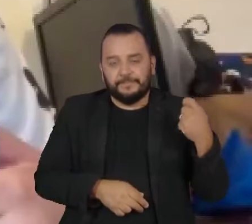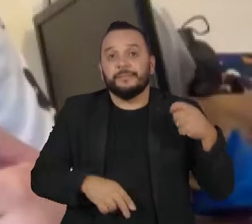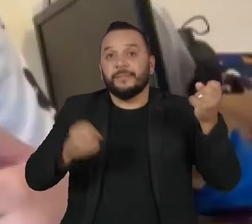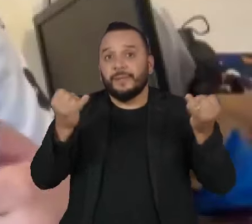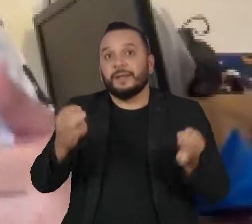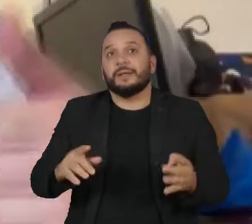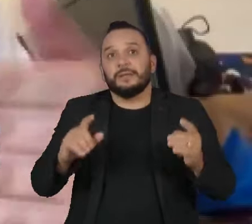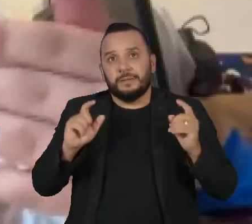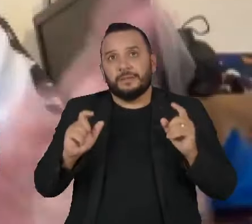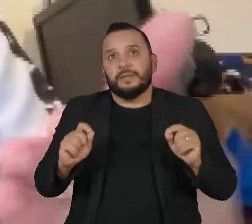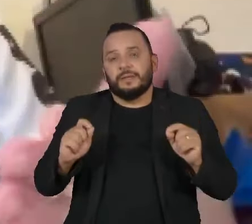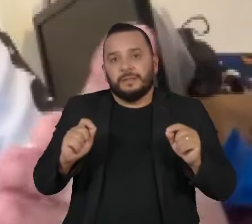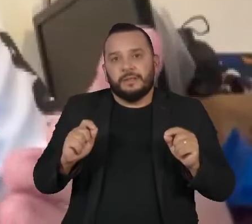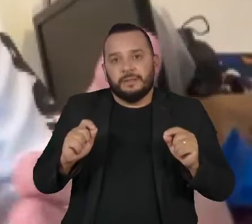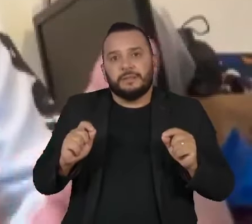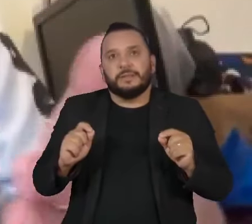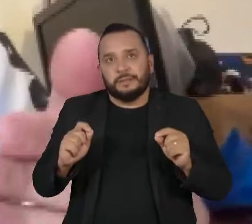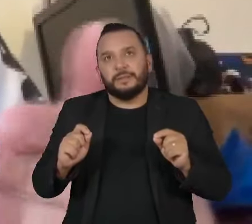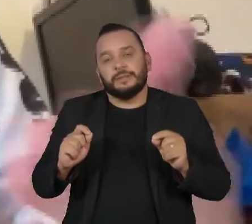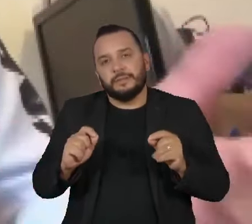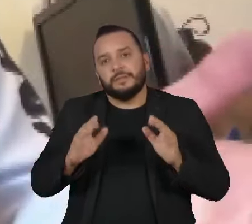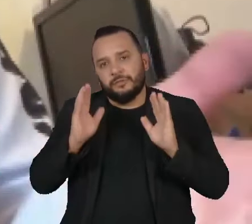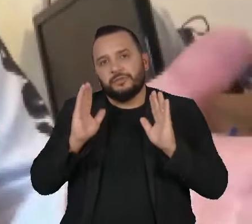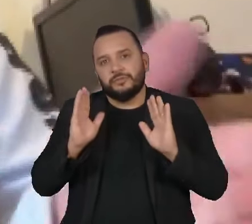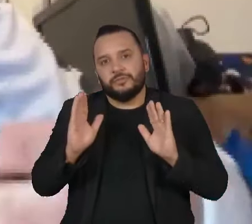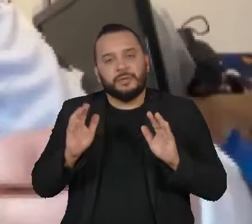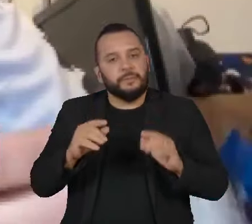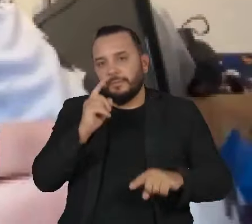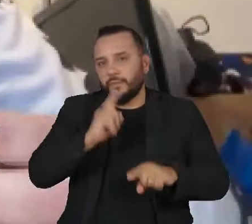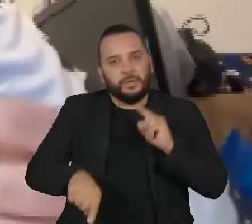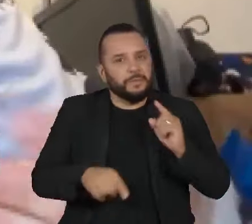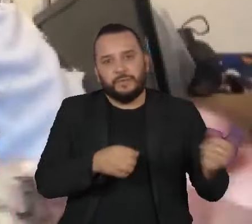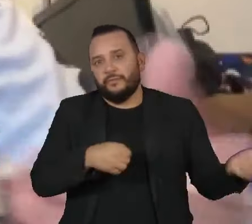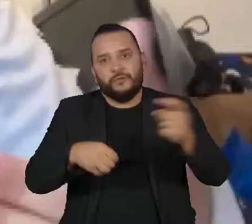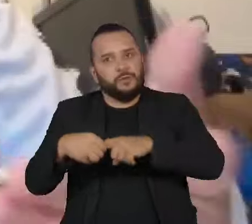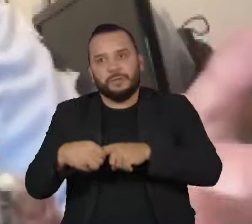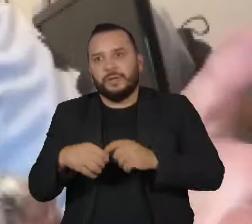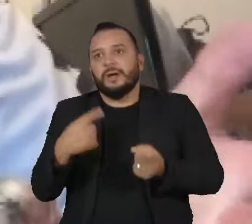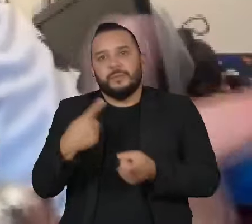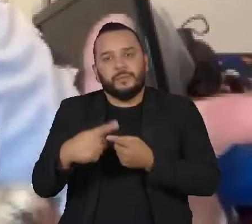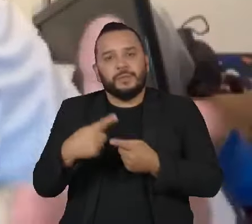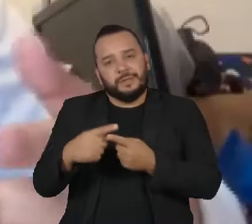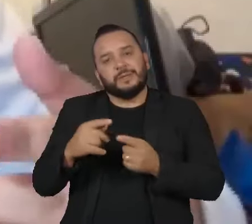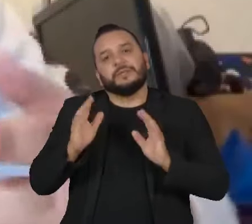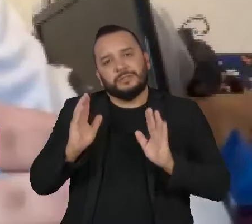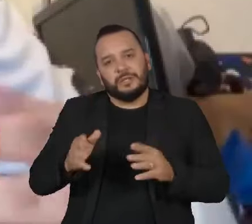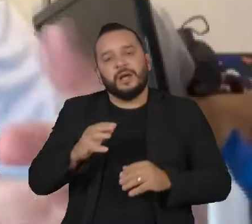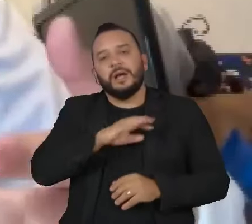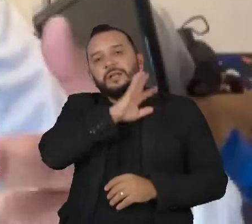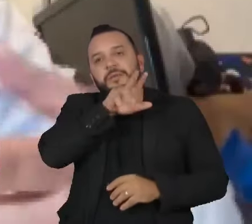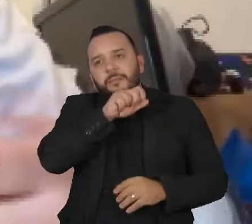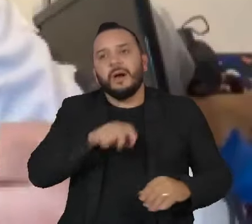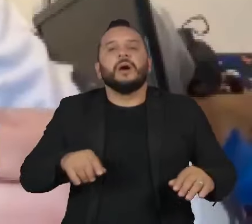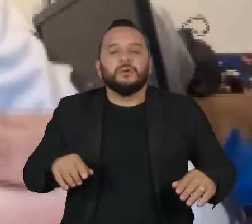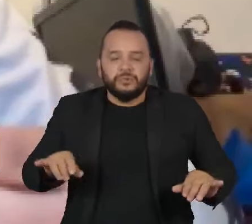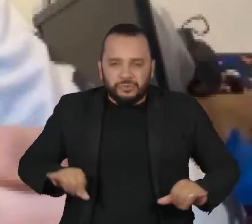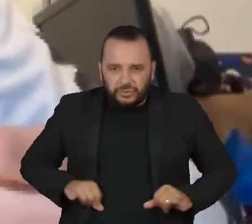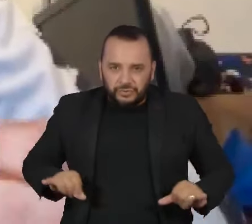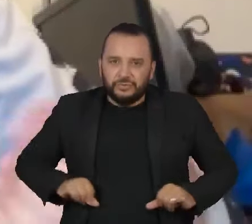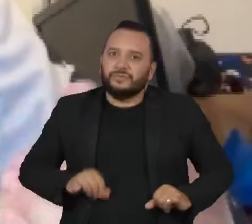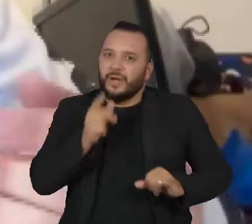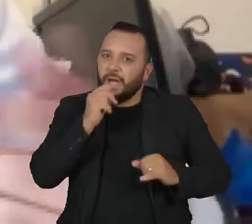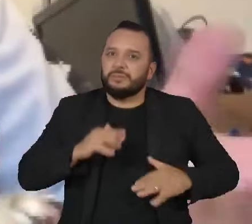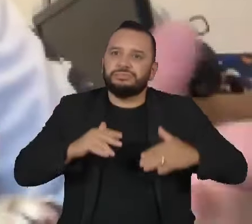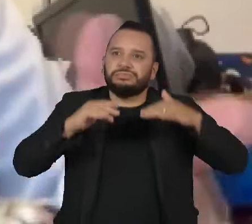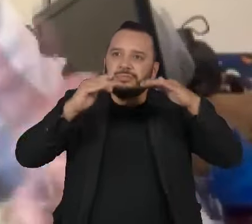seria paralisada a questão de devolução, né? Que esses animais já tinham sofrido, né, com essa enchente, todo esse